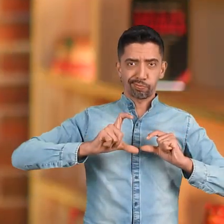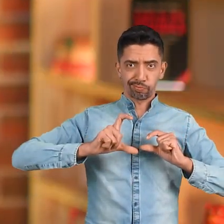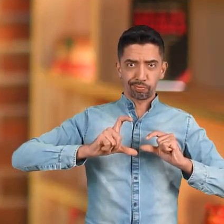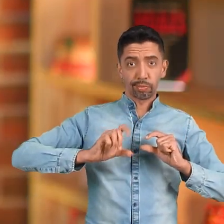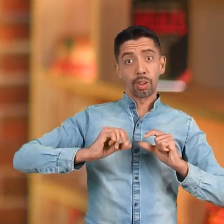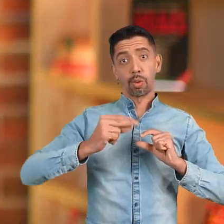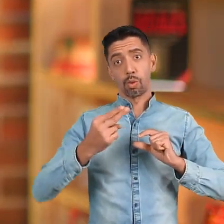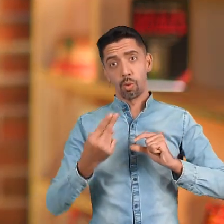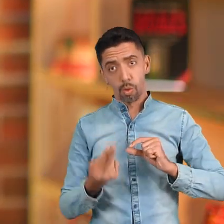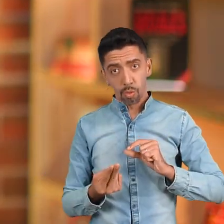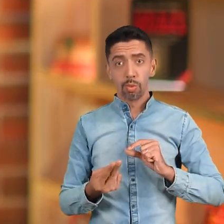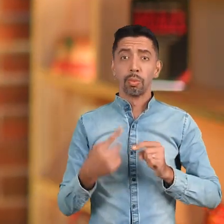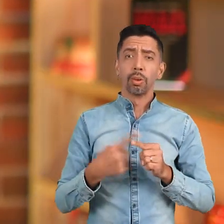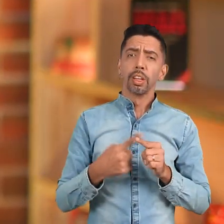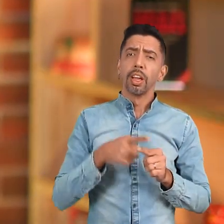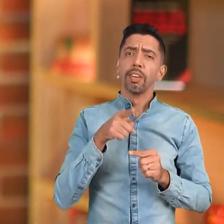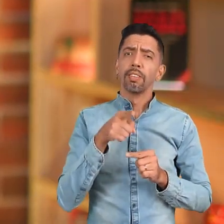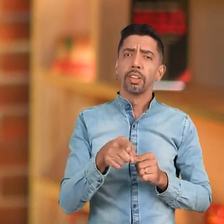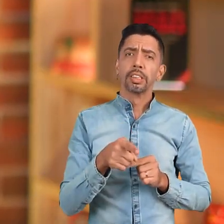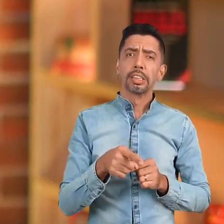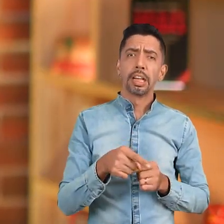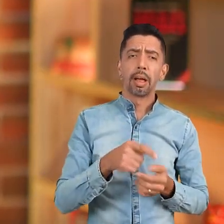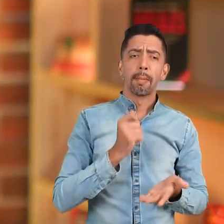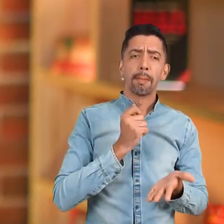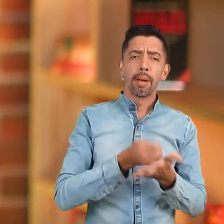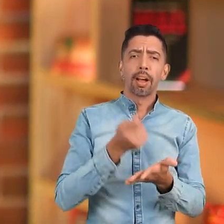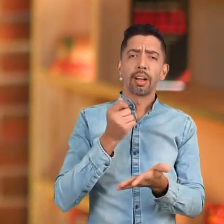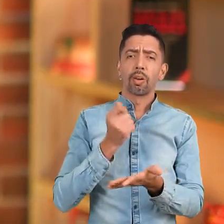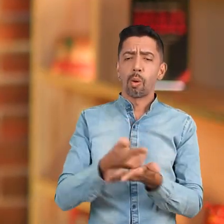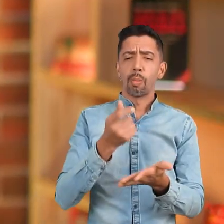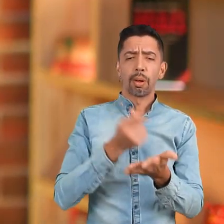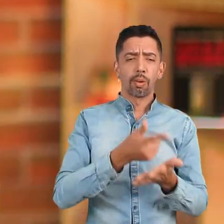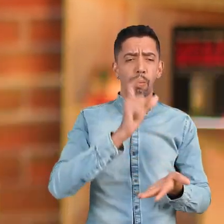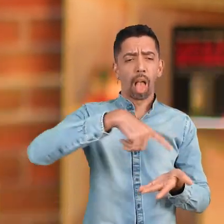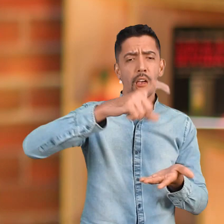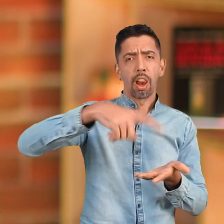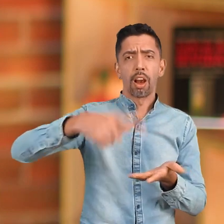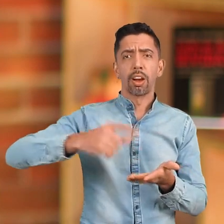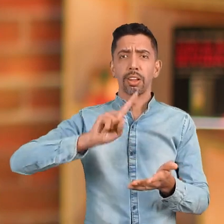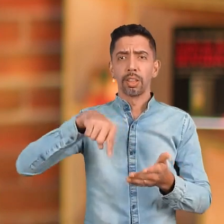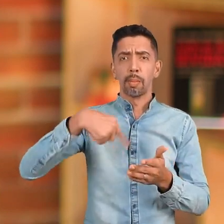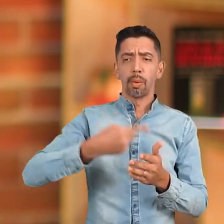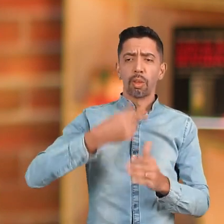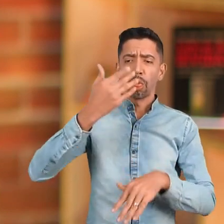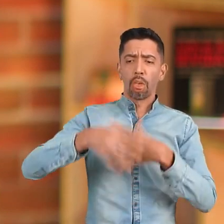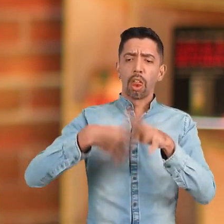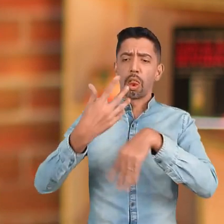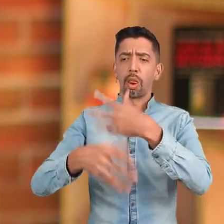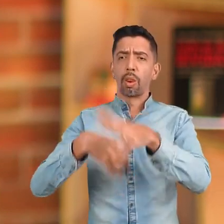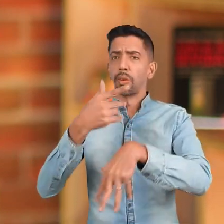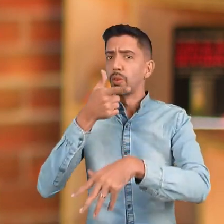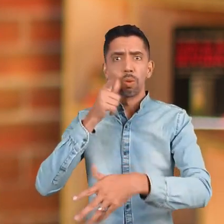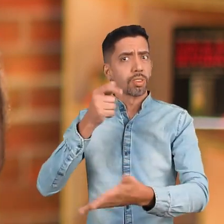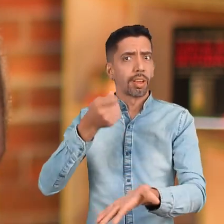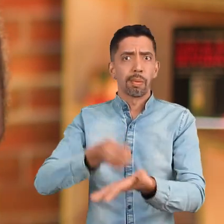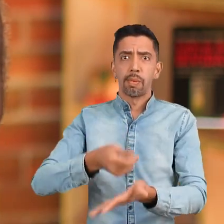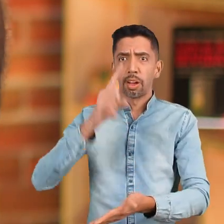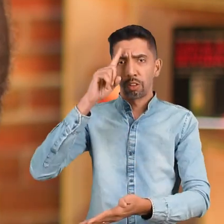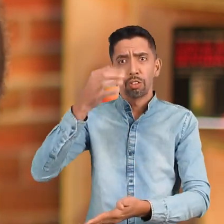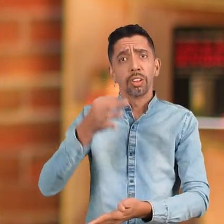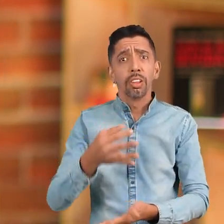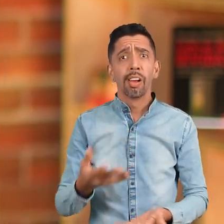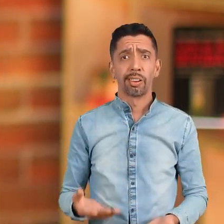e não consigo mais pagar essa fatura lá no seu vencimento? Por que eu não estou guardando dinheiro para